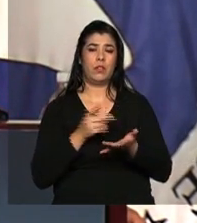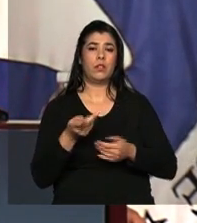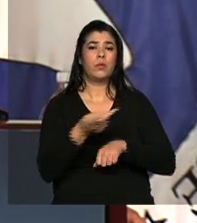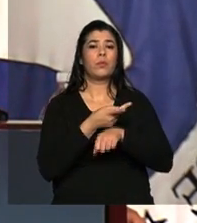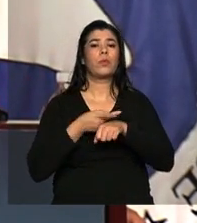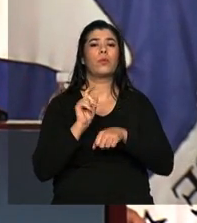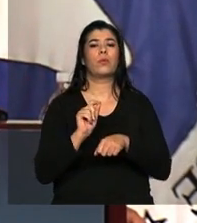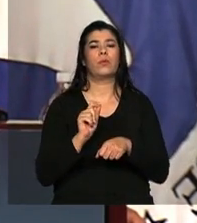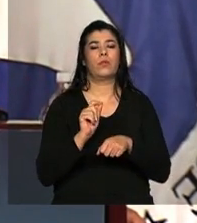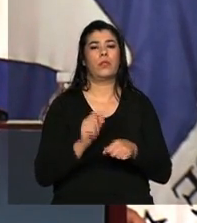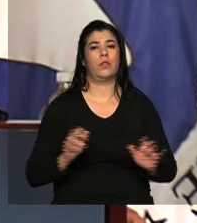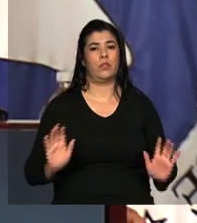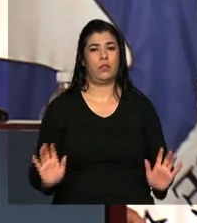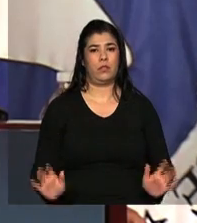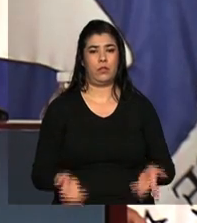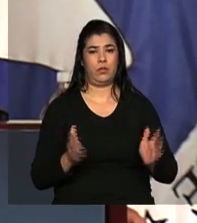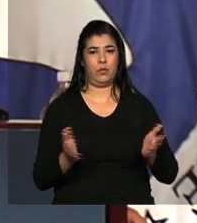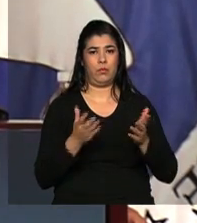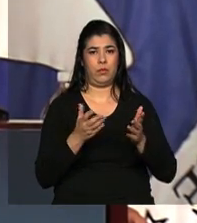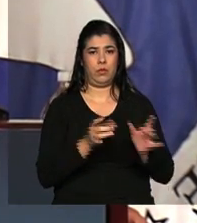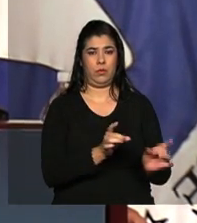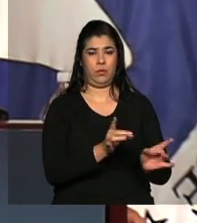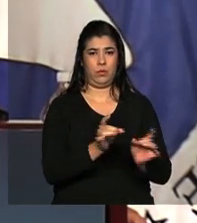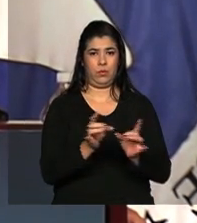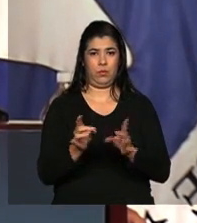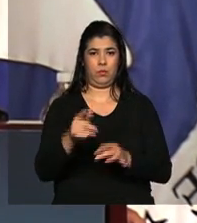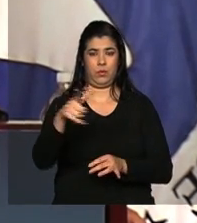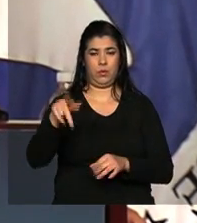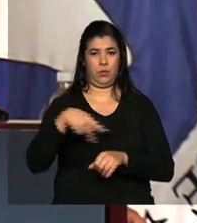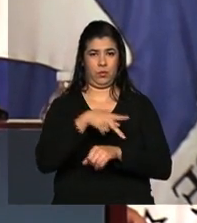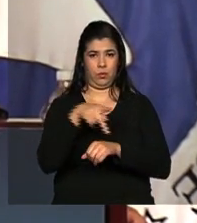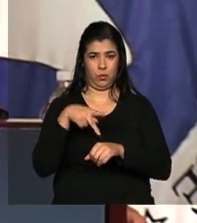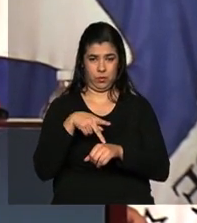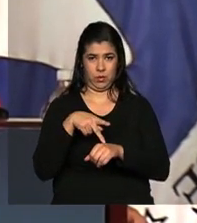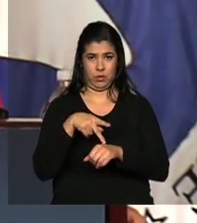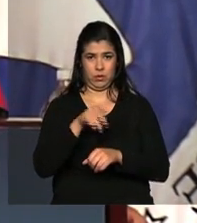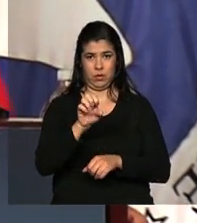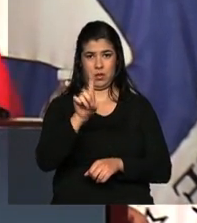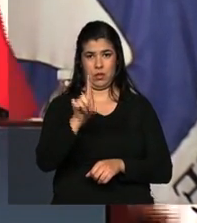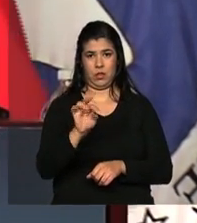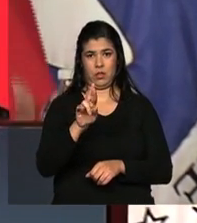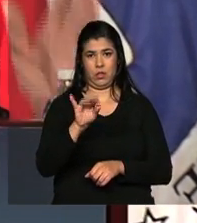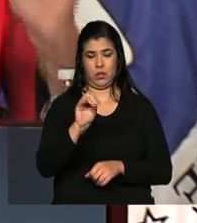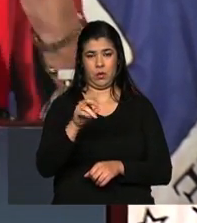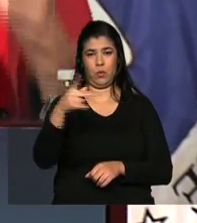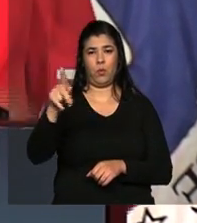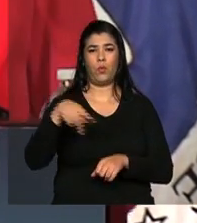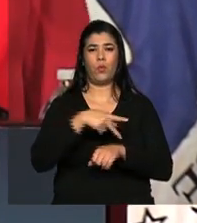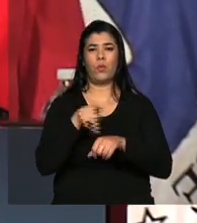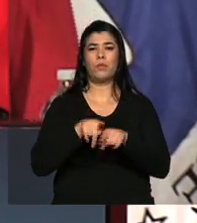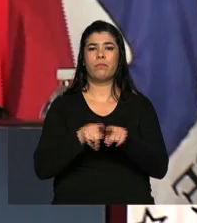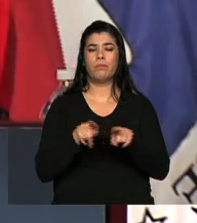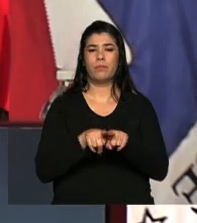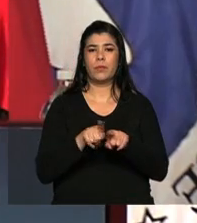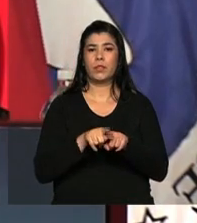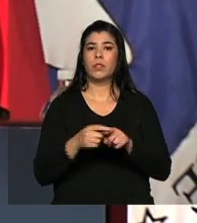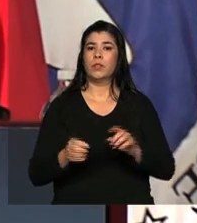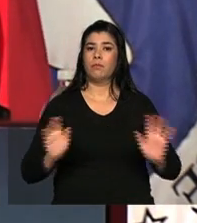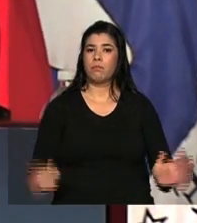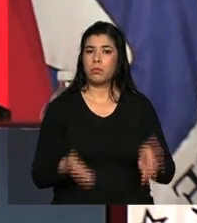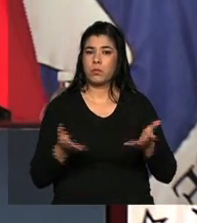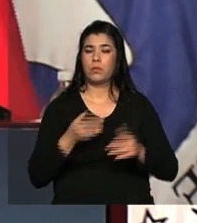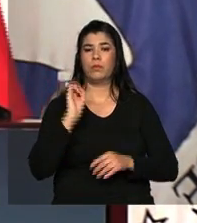busca estimular o comércio exterior, transformando o comércio exterior em um vetor ainda